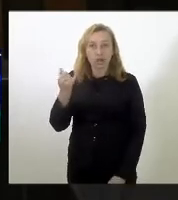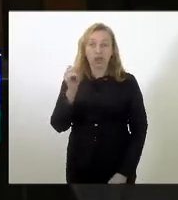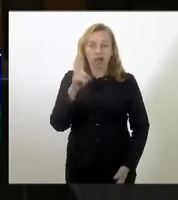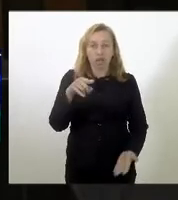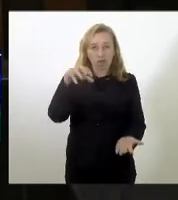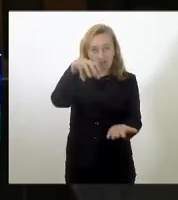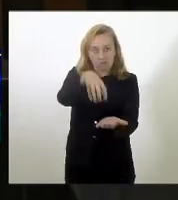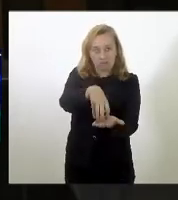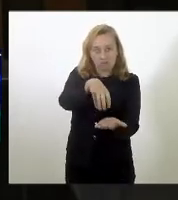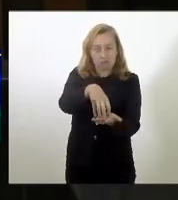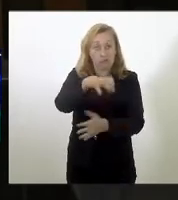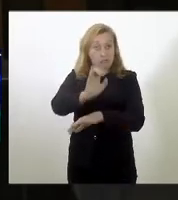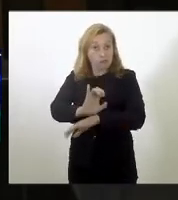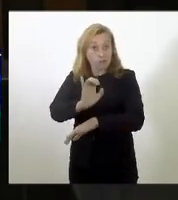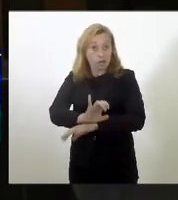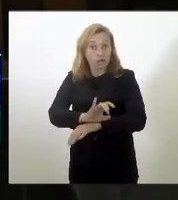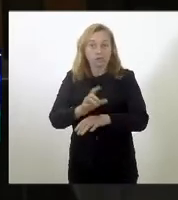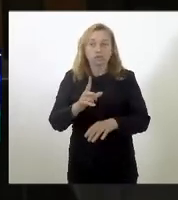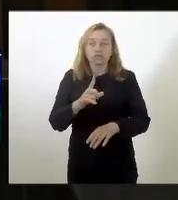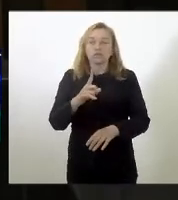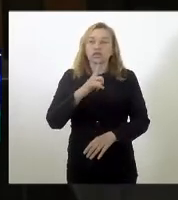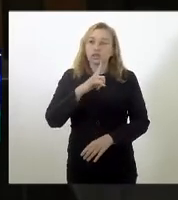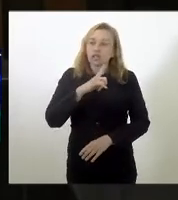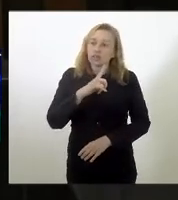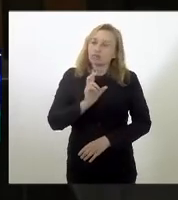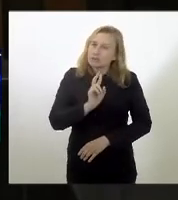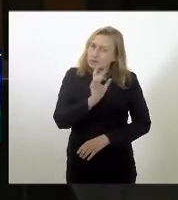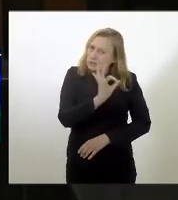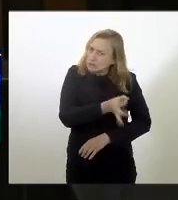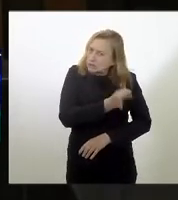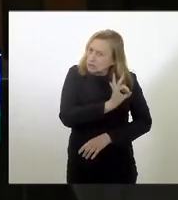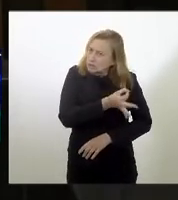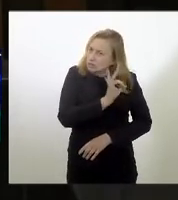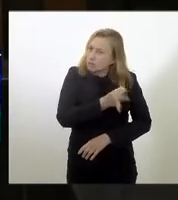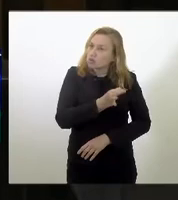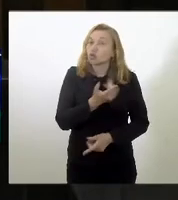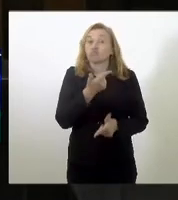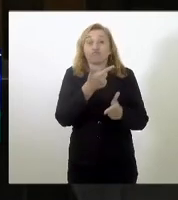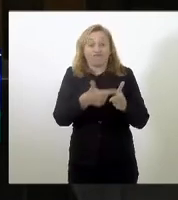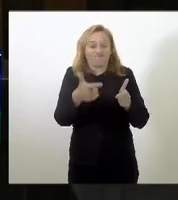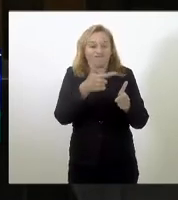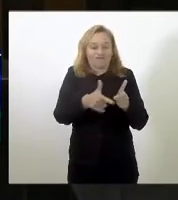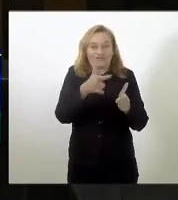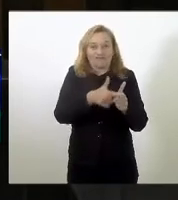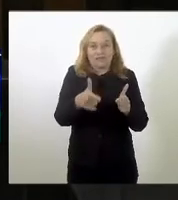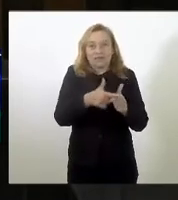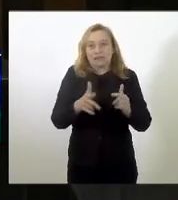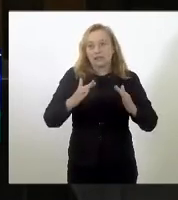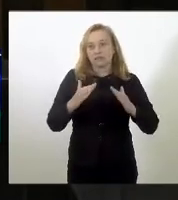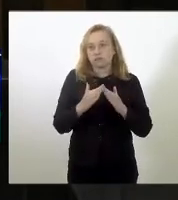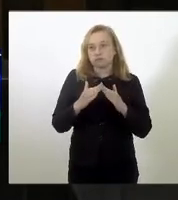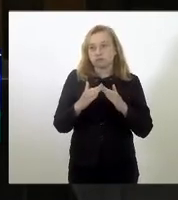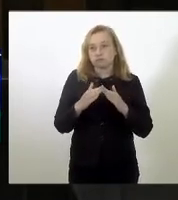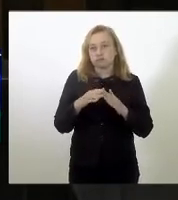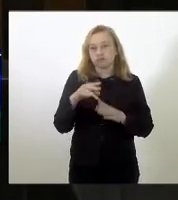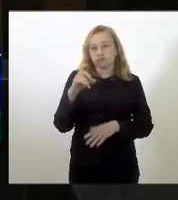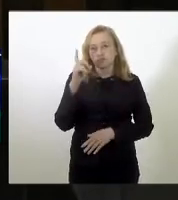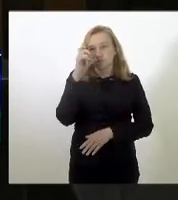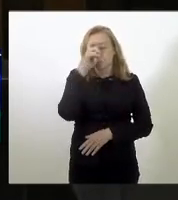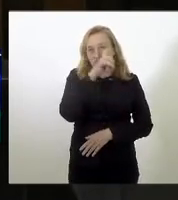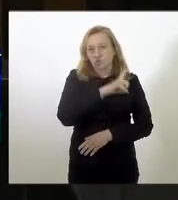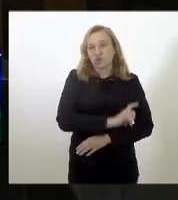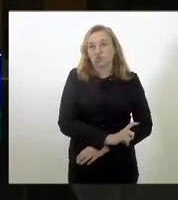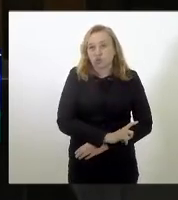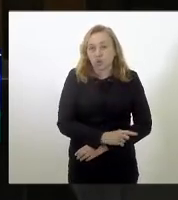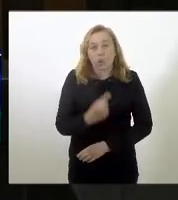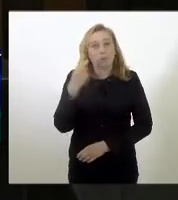no Estado, onde a gente enfrenta permanentemente o problema da moradia precária. A gente pensar